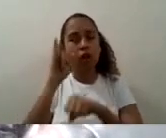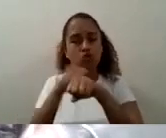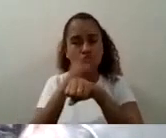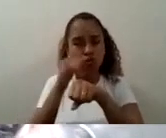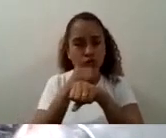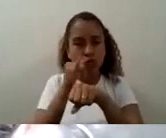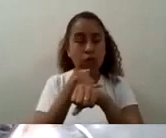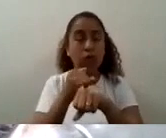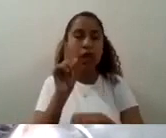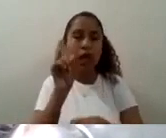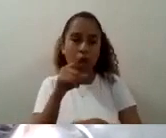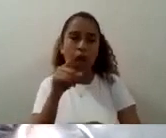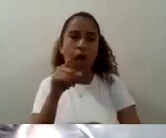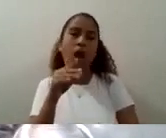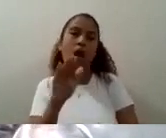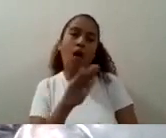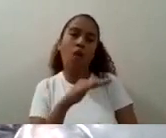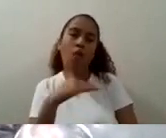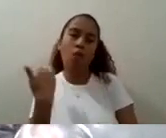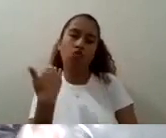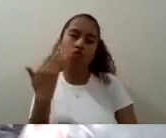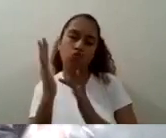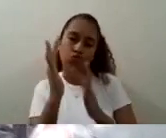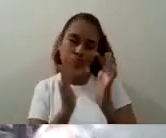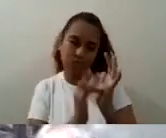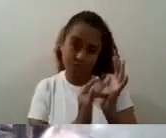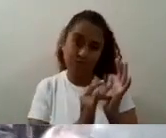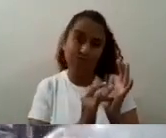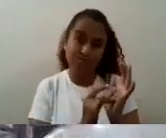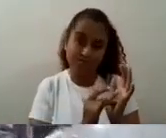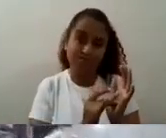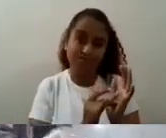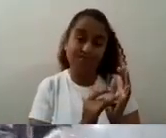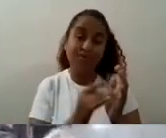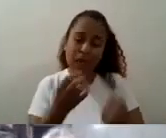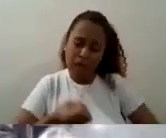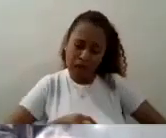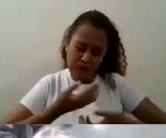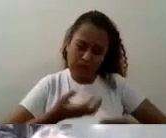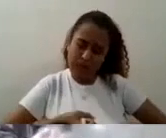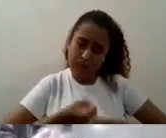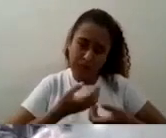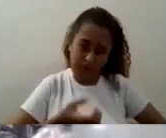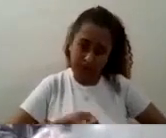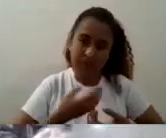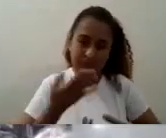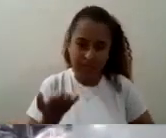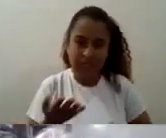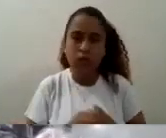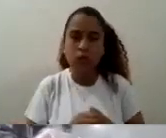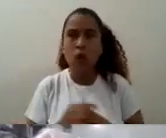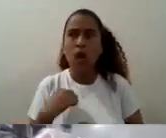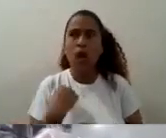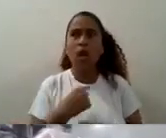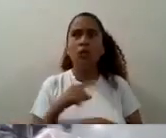a morte violenta de Jesus Cristo. E aí, inspirados nisso, a nossa primeira parada nos